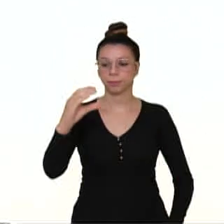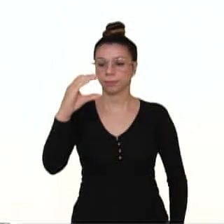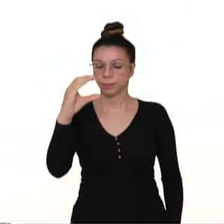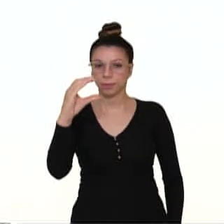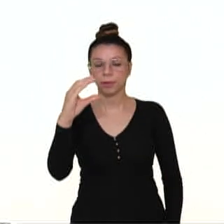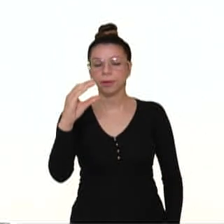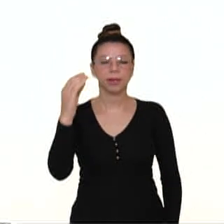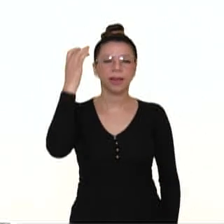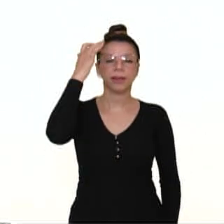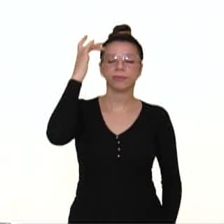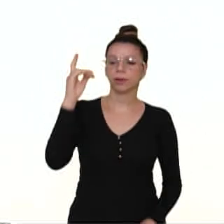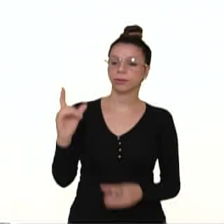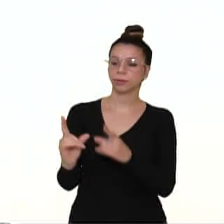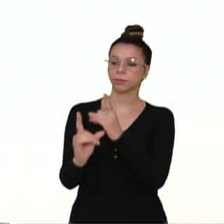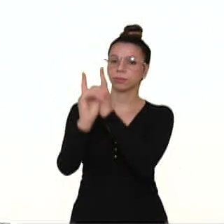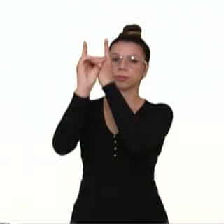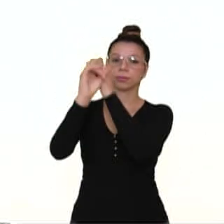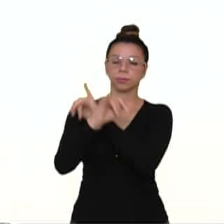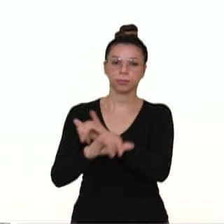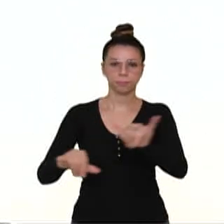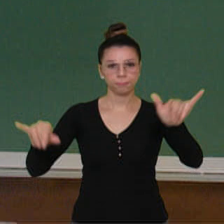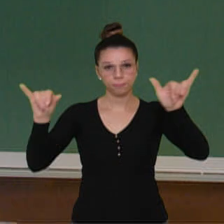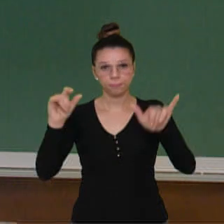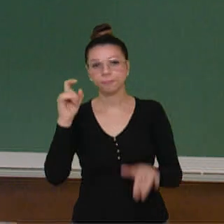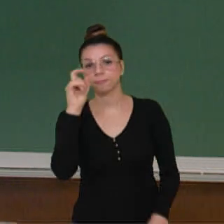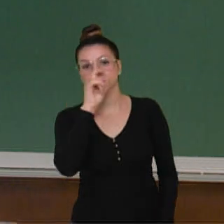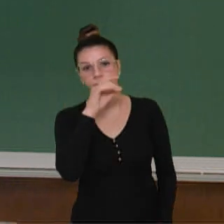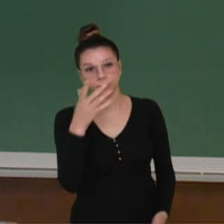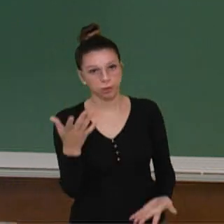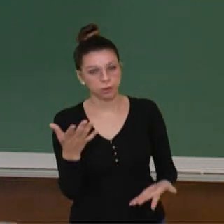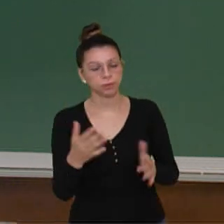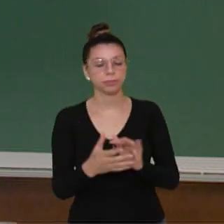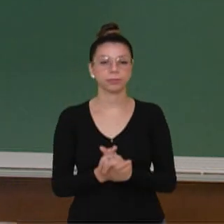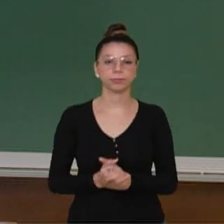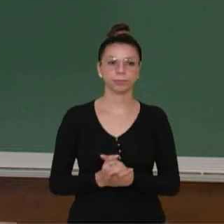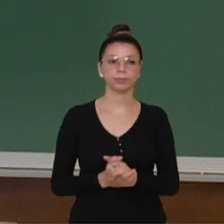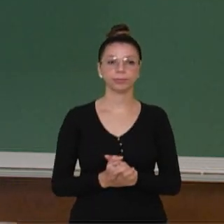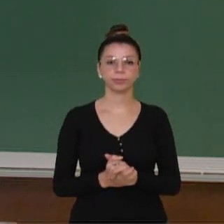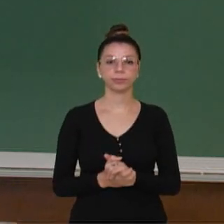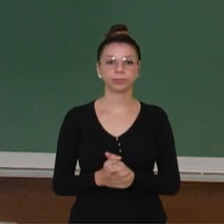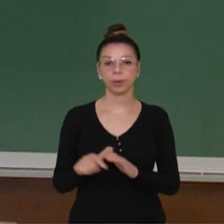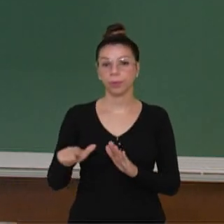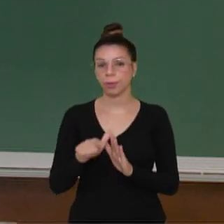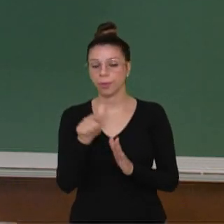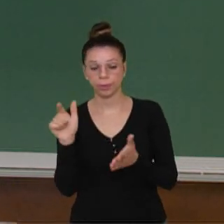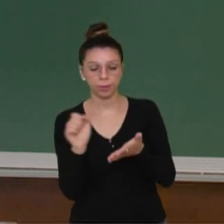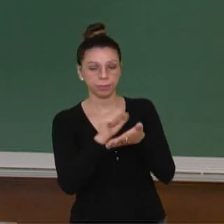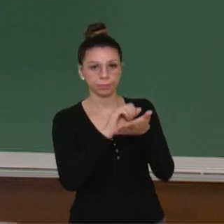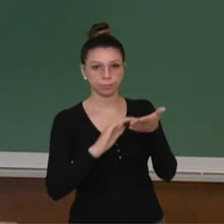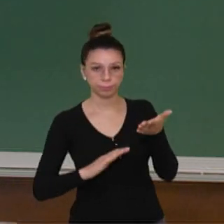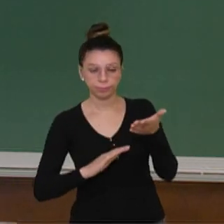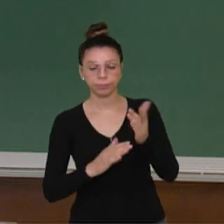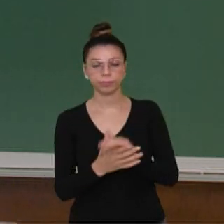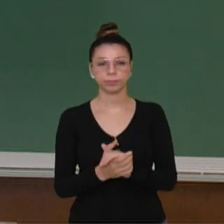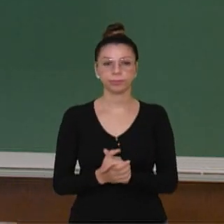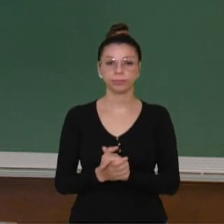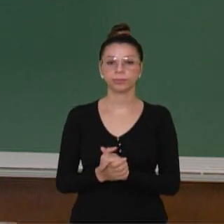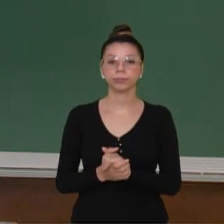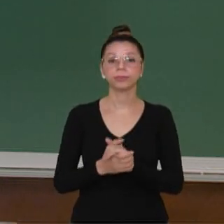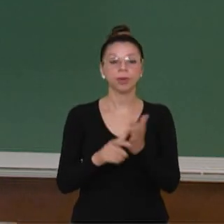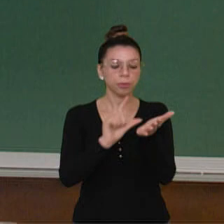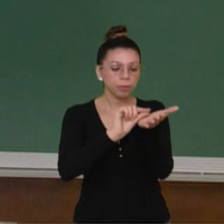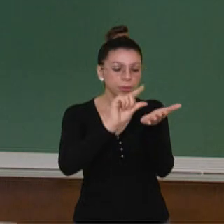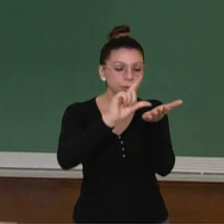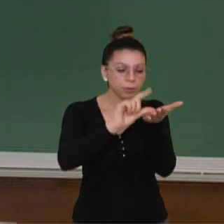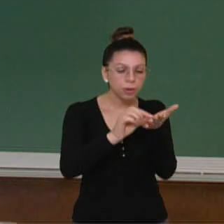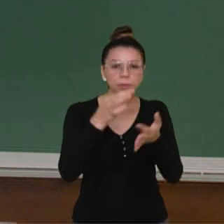descobrir se uma notícia é fake news. Tudo bem? Vamos à próxima questão. O artigo de opinião é um